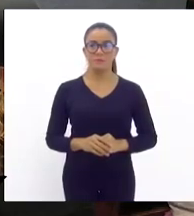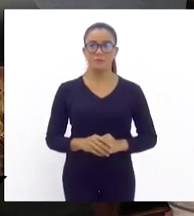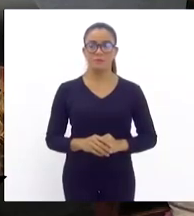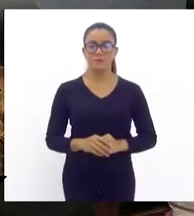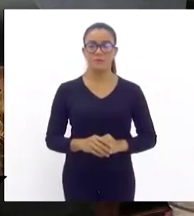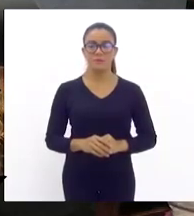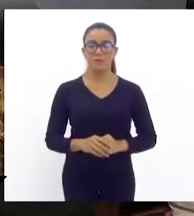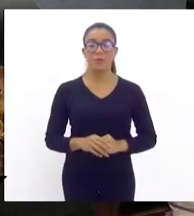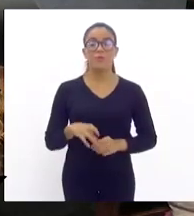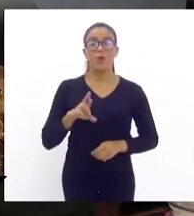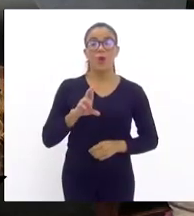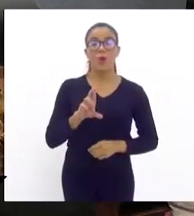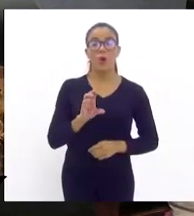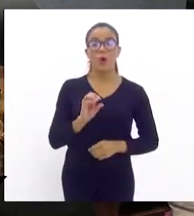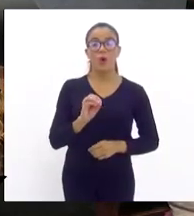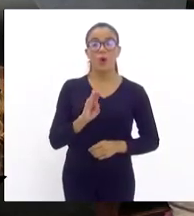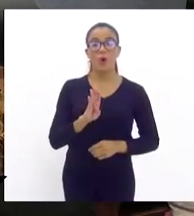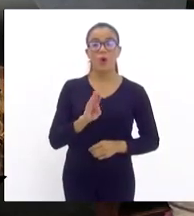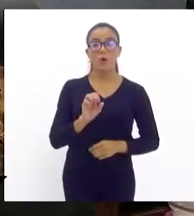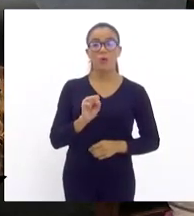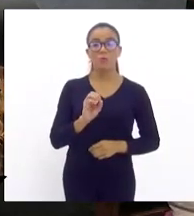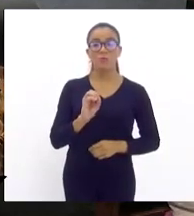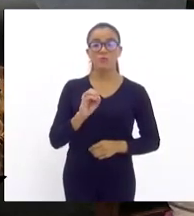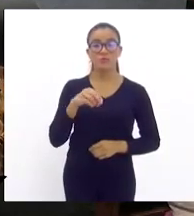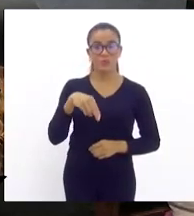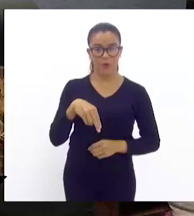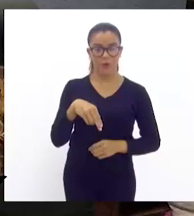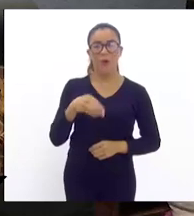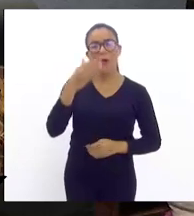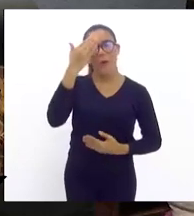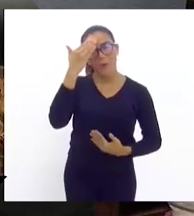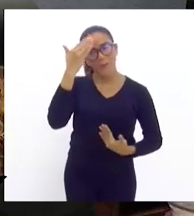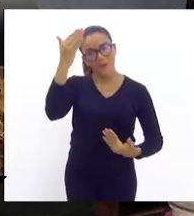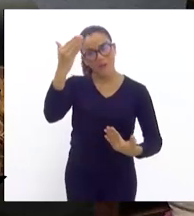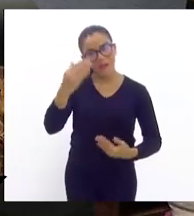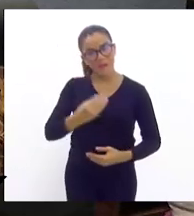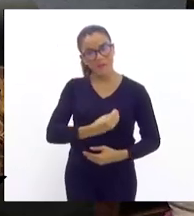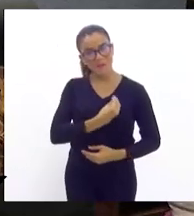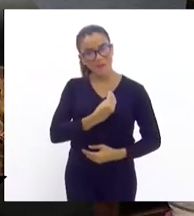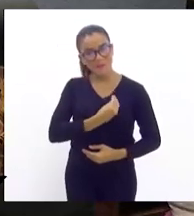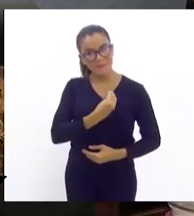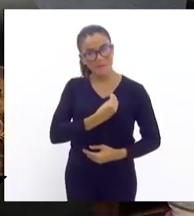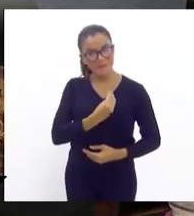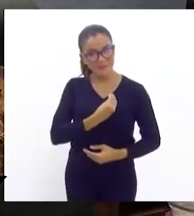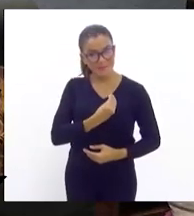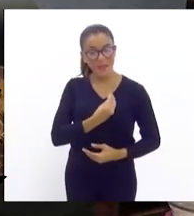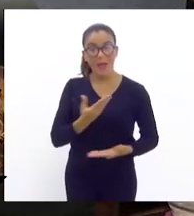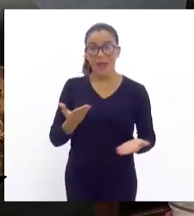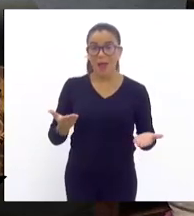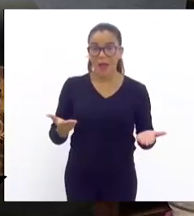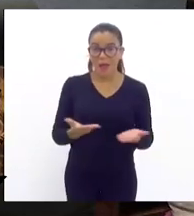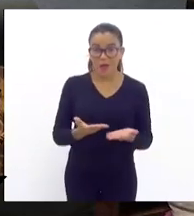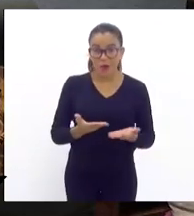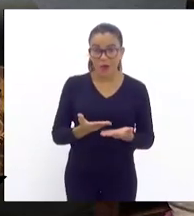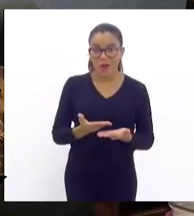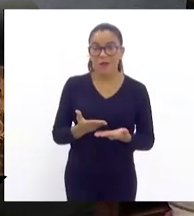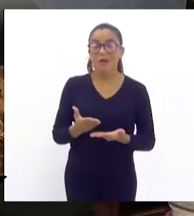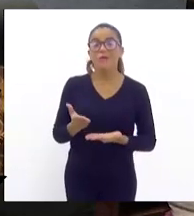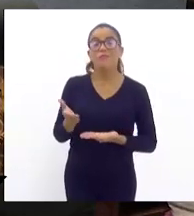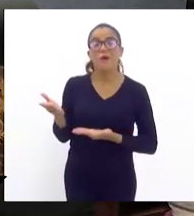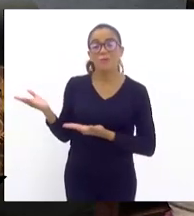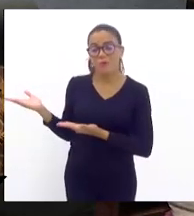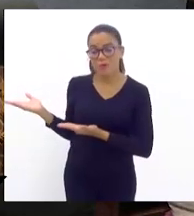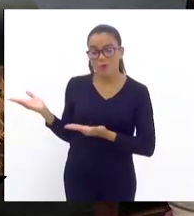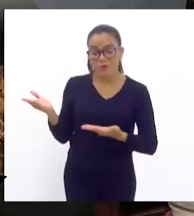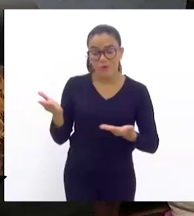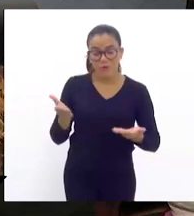O senhor Robson Cardinelli, representando a Genersa. Obrigado pela presença, senhor Robson. Vamos aqui agora chamar para poder fazer uso